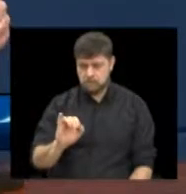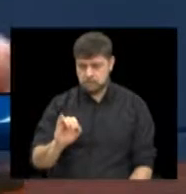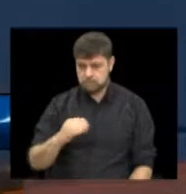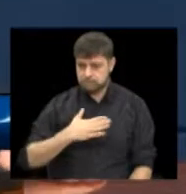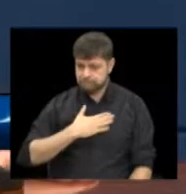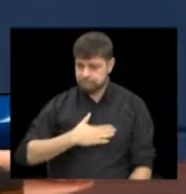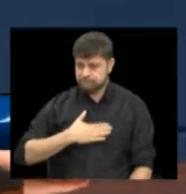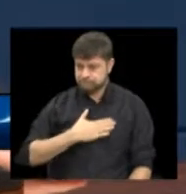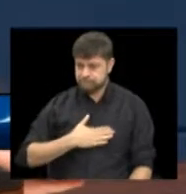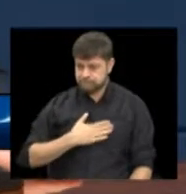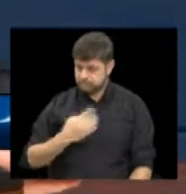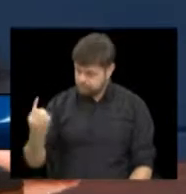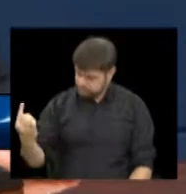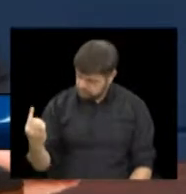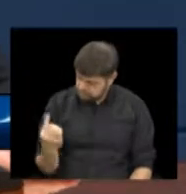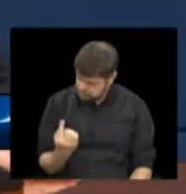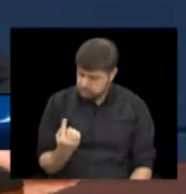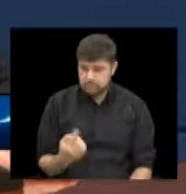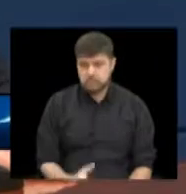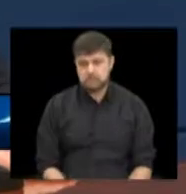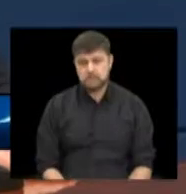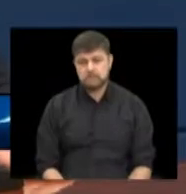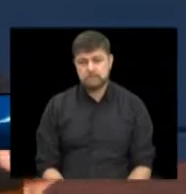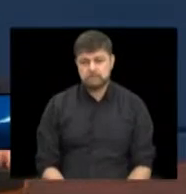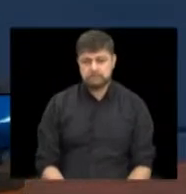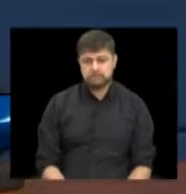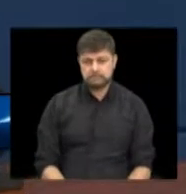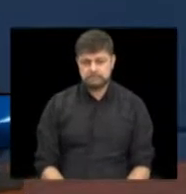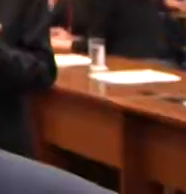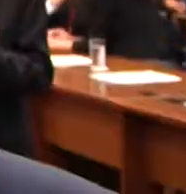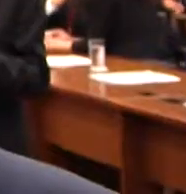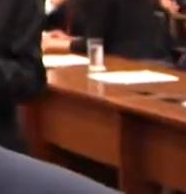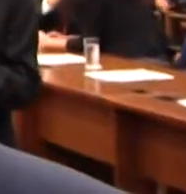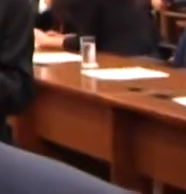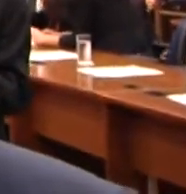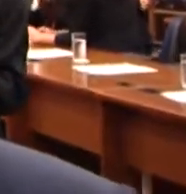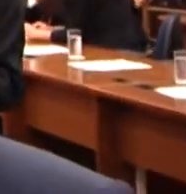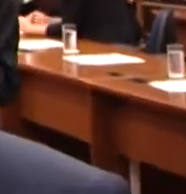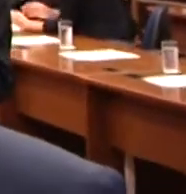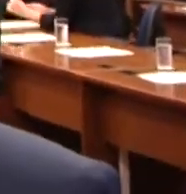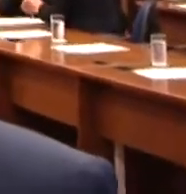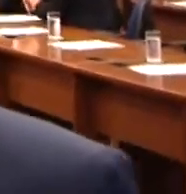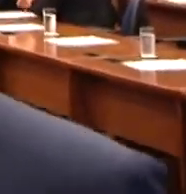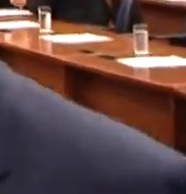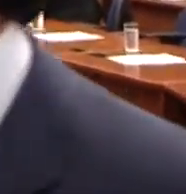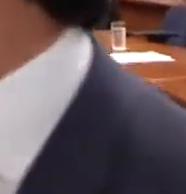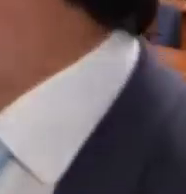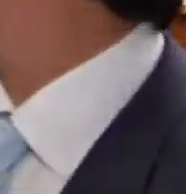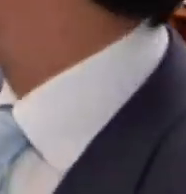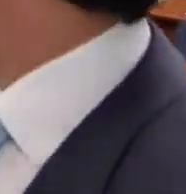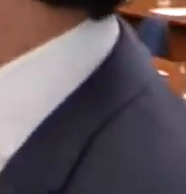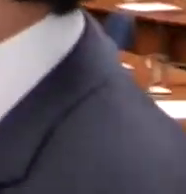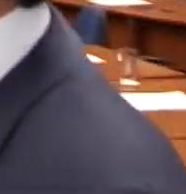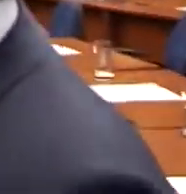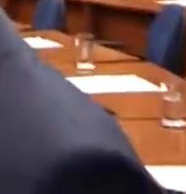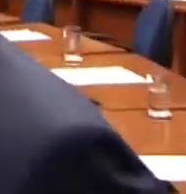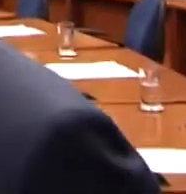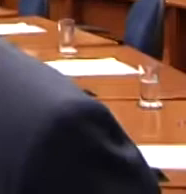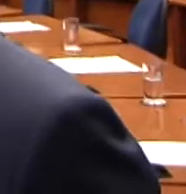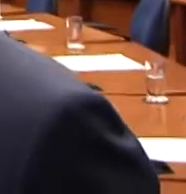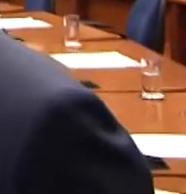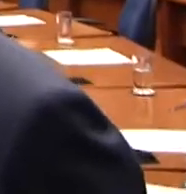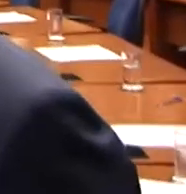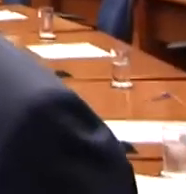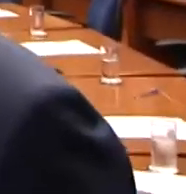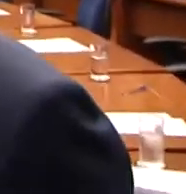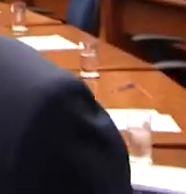Foi lido em plenário durante a 66ª reunião ordinária o projeto de lei de autoria do vereador Marcelo Silva, que dispõe